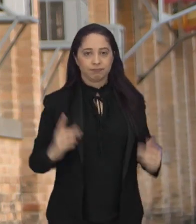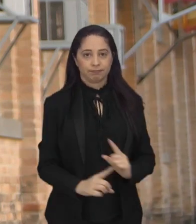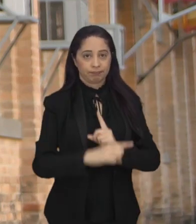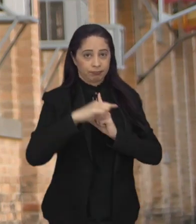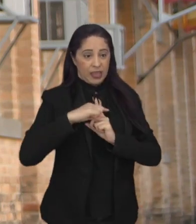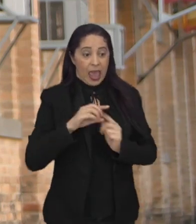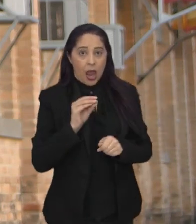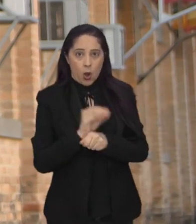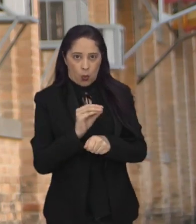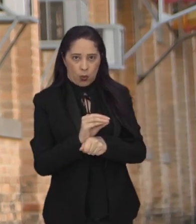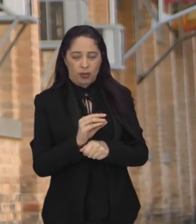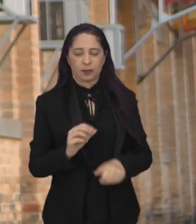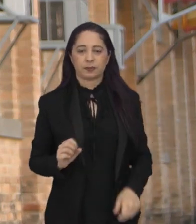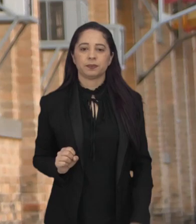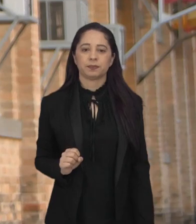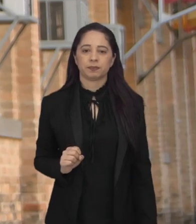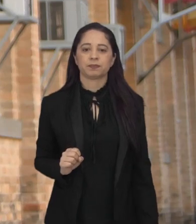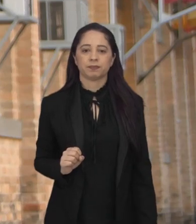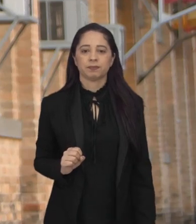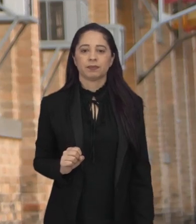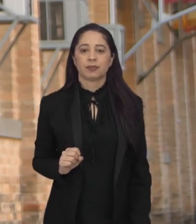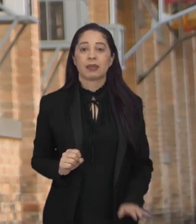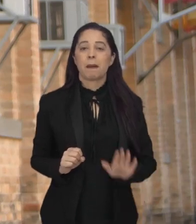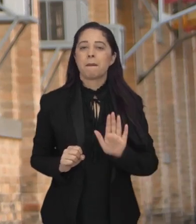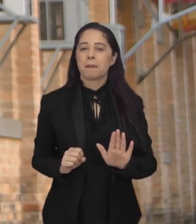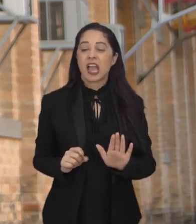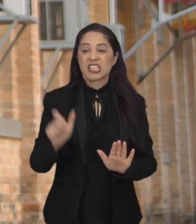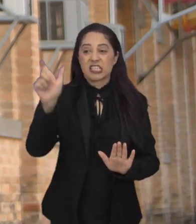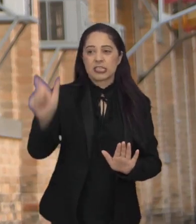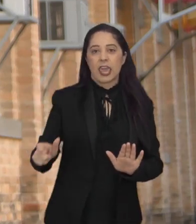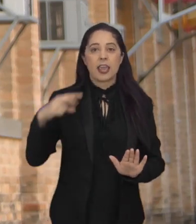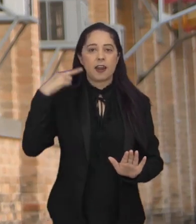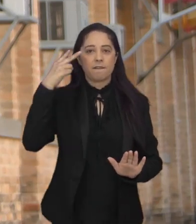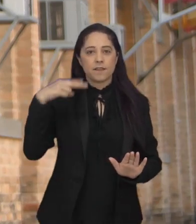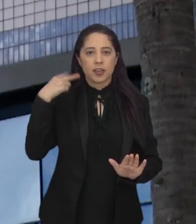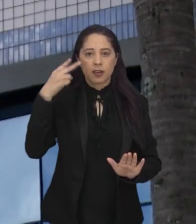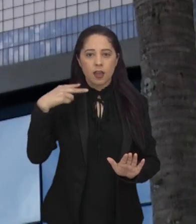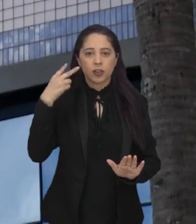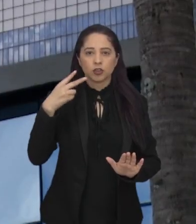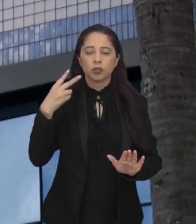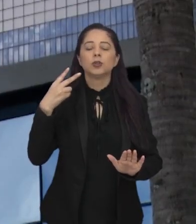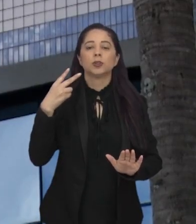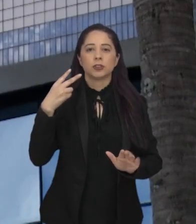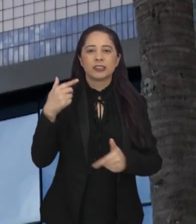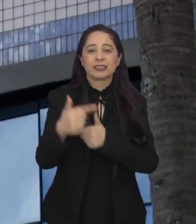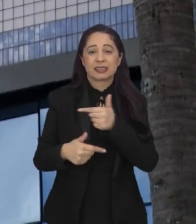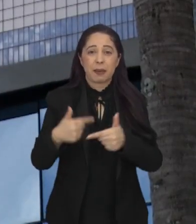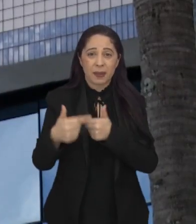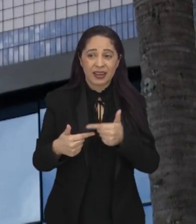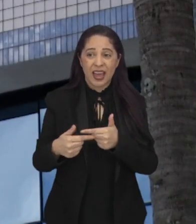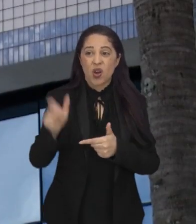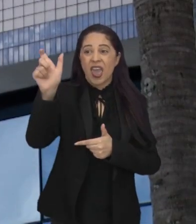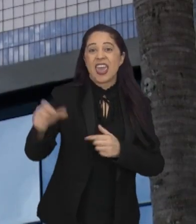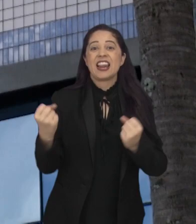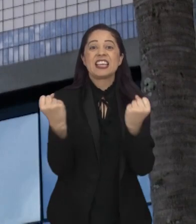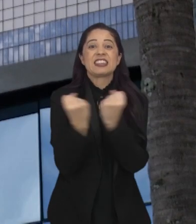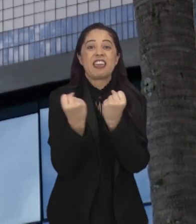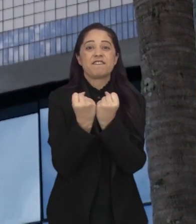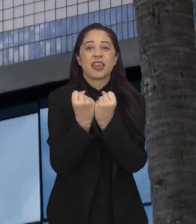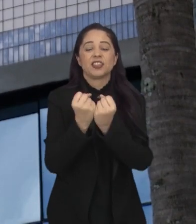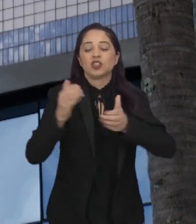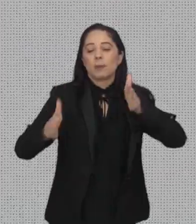foi para as irmãs, para as pequenas missionárias depois esse trabalho. Mas desta vez o trabalho como vereador